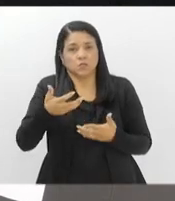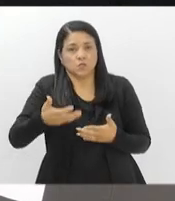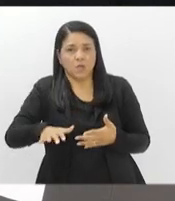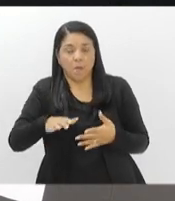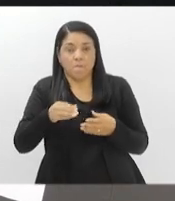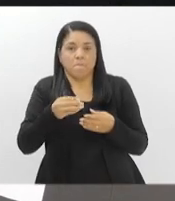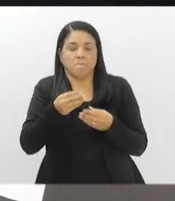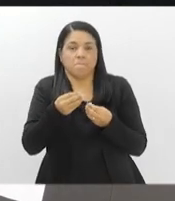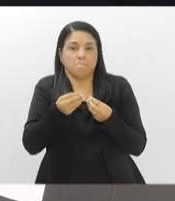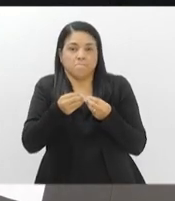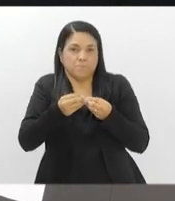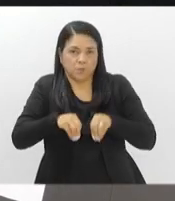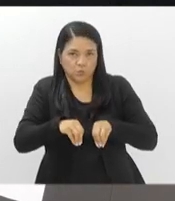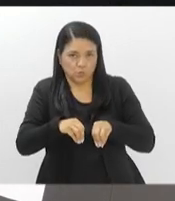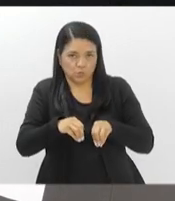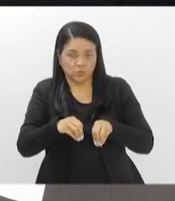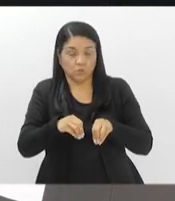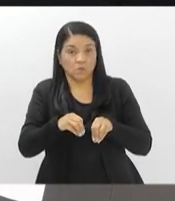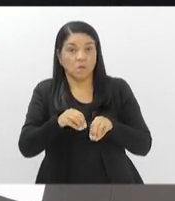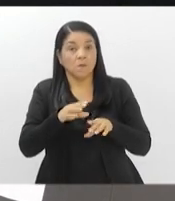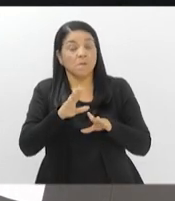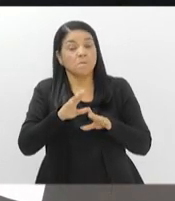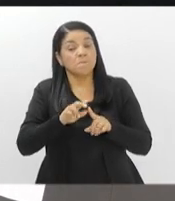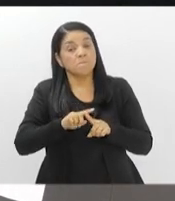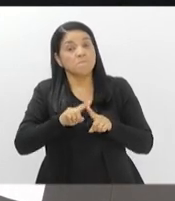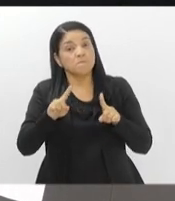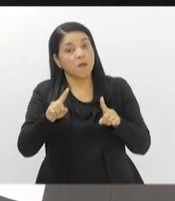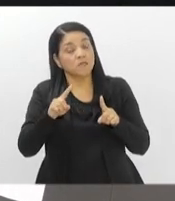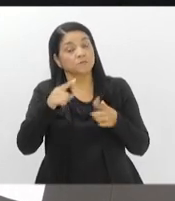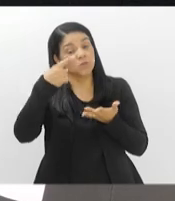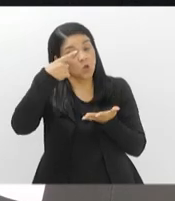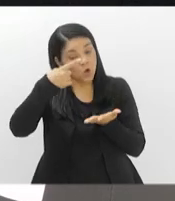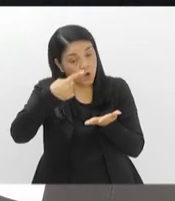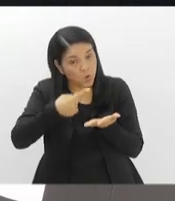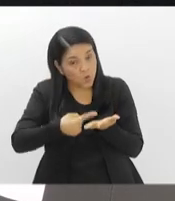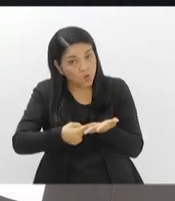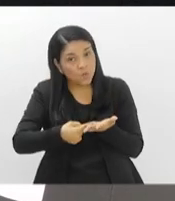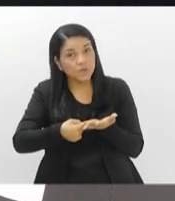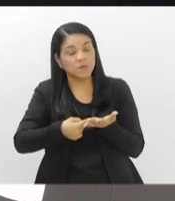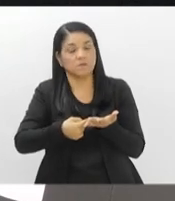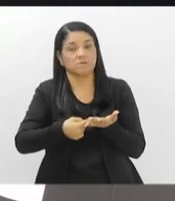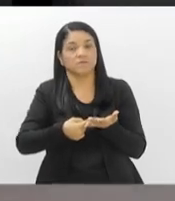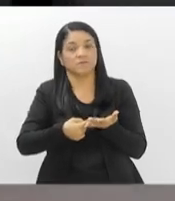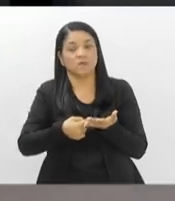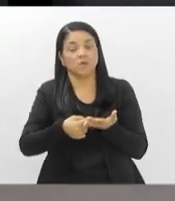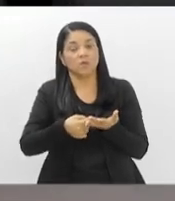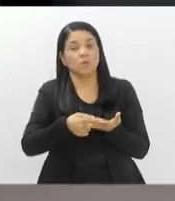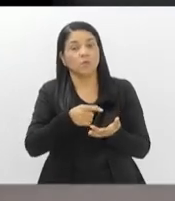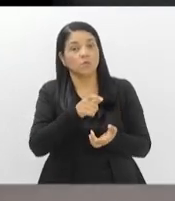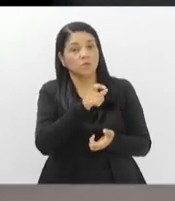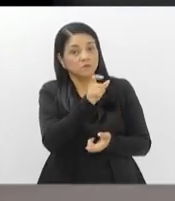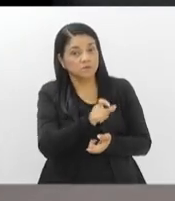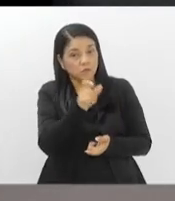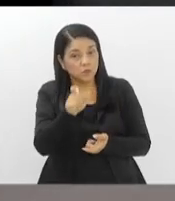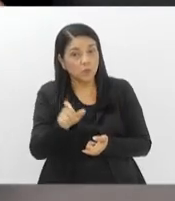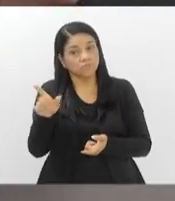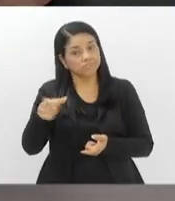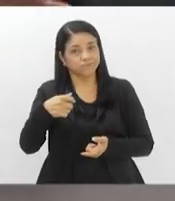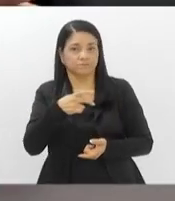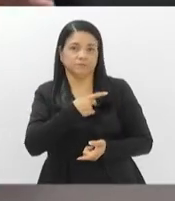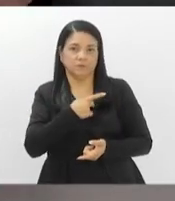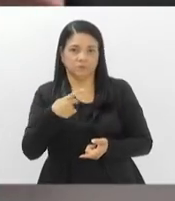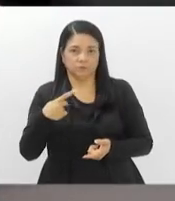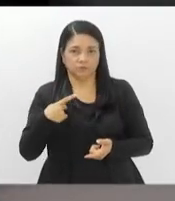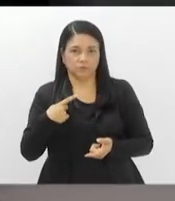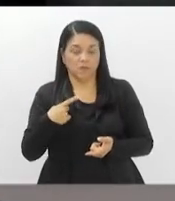prejuízo porém não pode cumprir o que é combinado com o consumidor que é que mantenha ele de pé né então ninguém tá